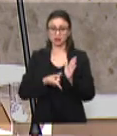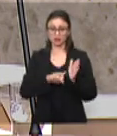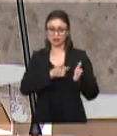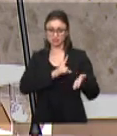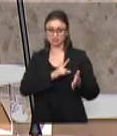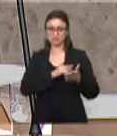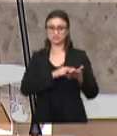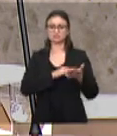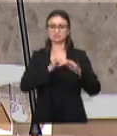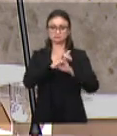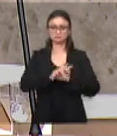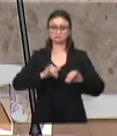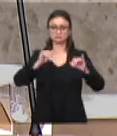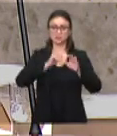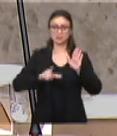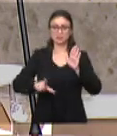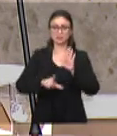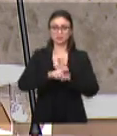à publicação da Lei